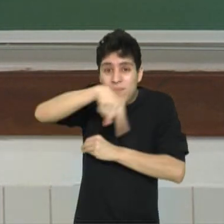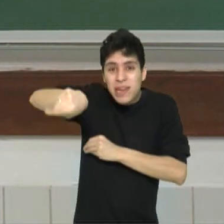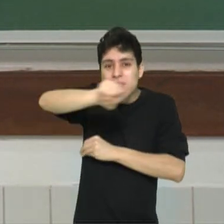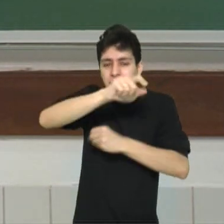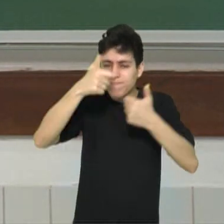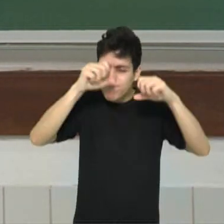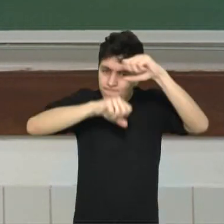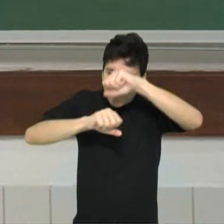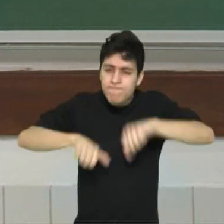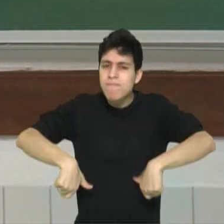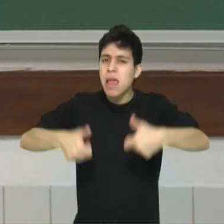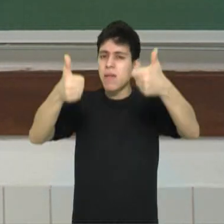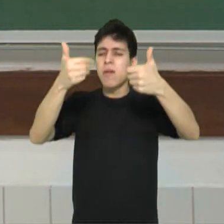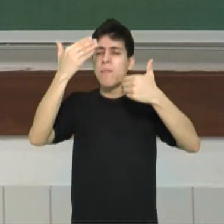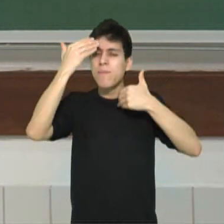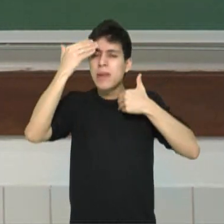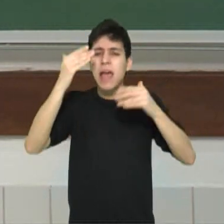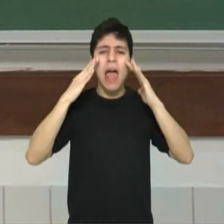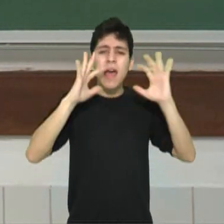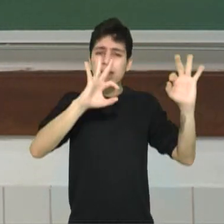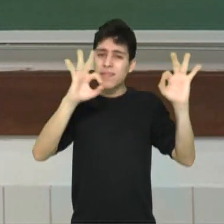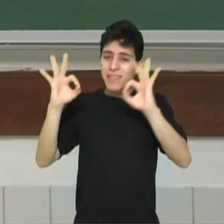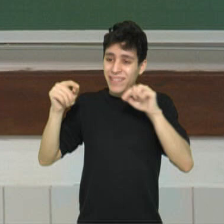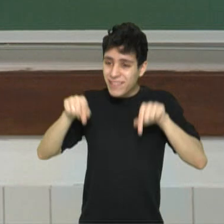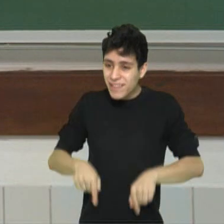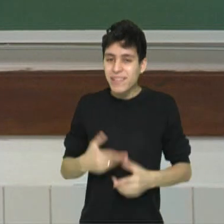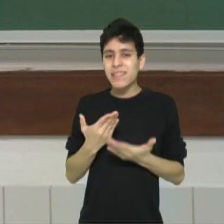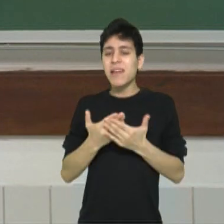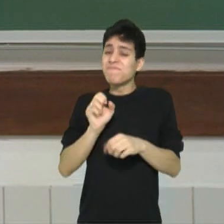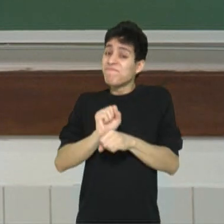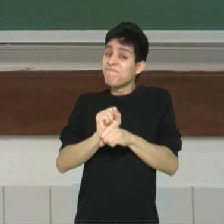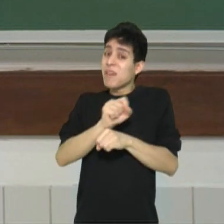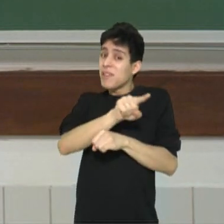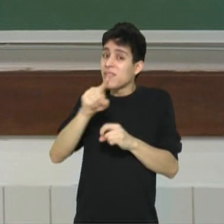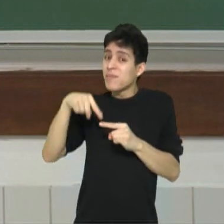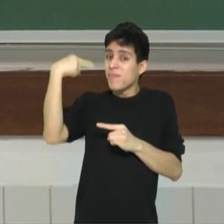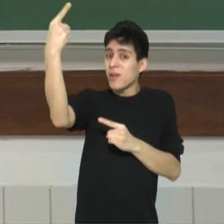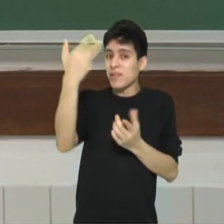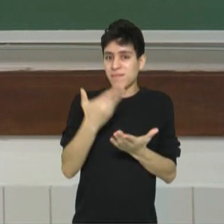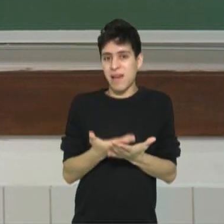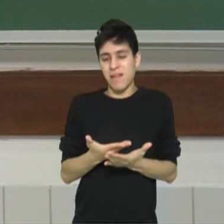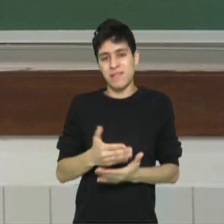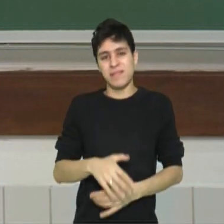de novo a sua atenção aqui nessa aula comigo e te espero na nossa próxima aula.